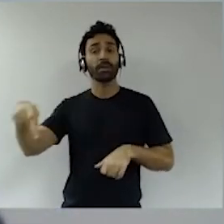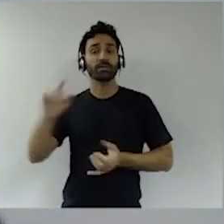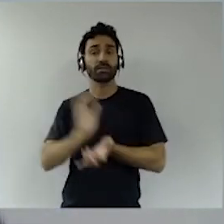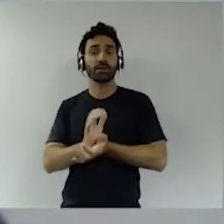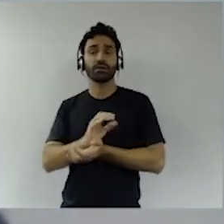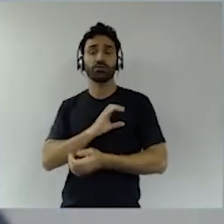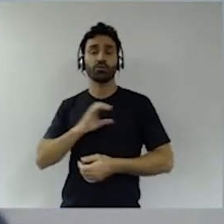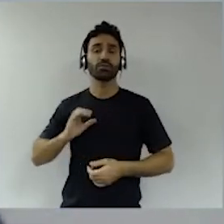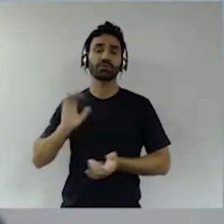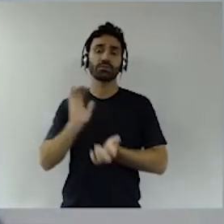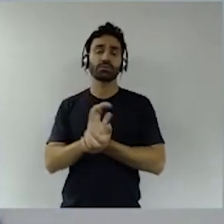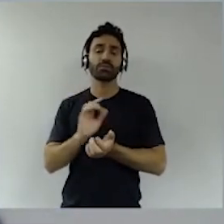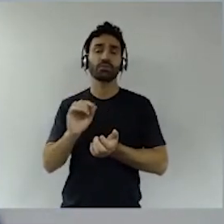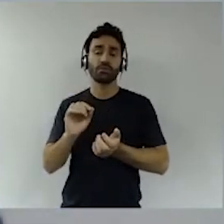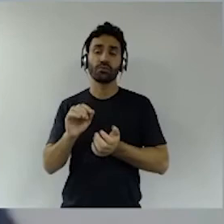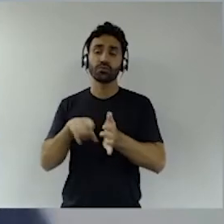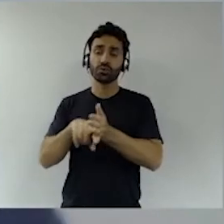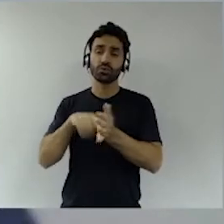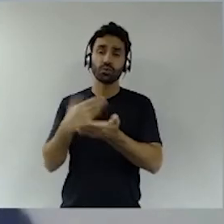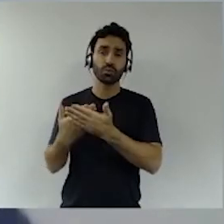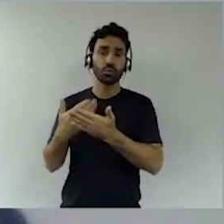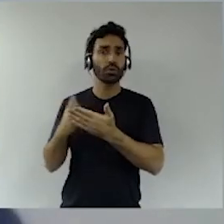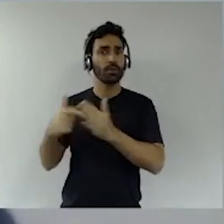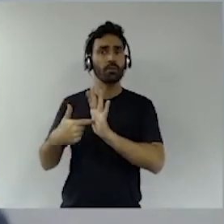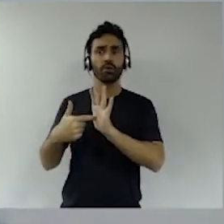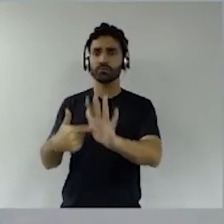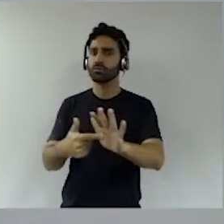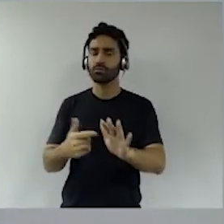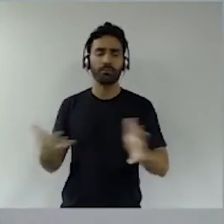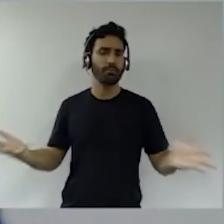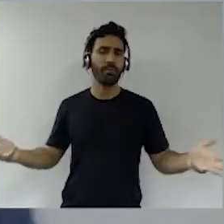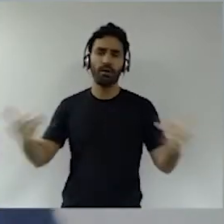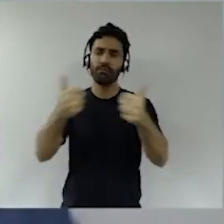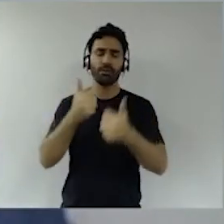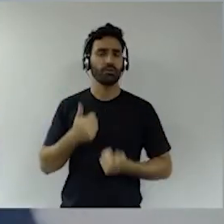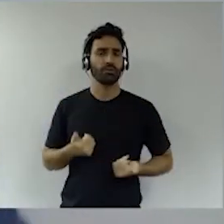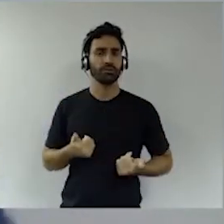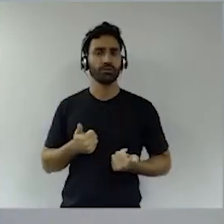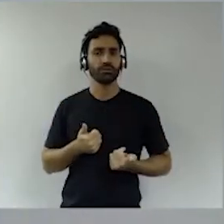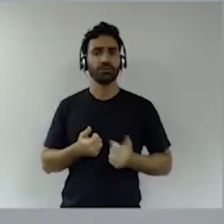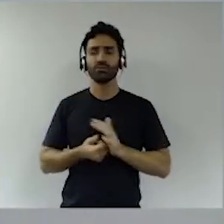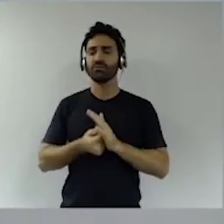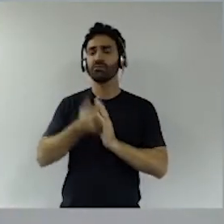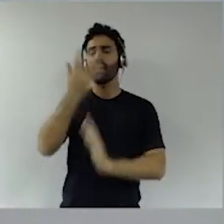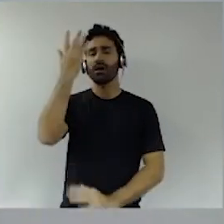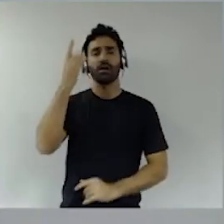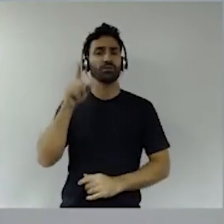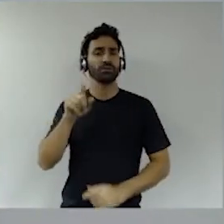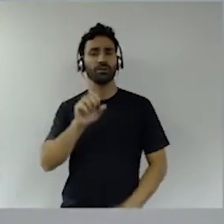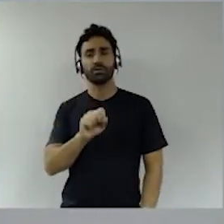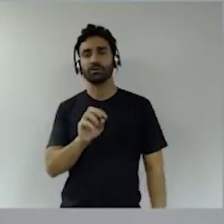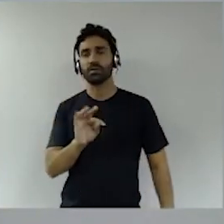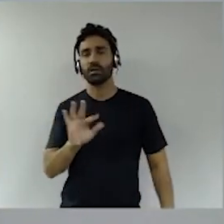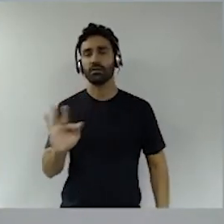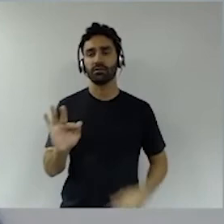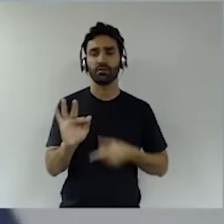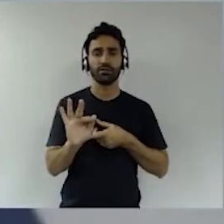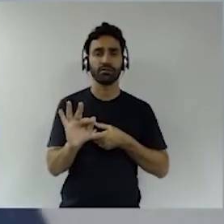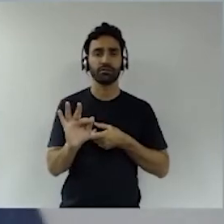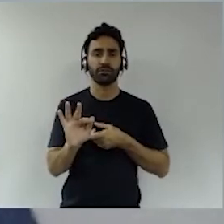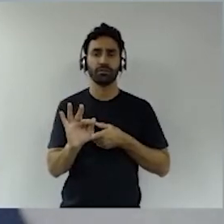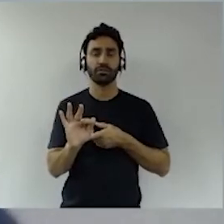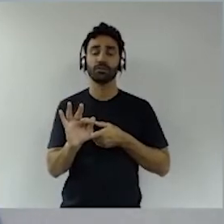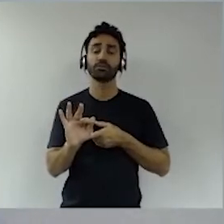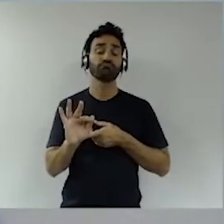de Estudos Constitucionais, deu simplesmente um show, levando várias situações ao STF, para